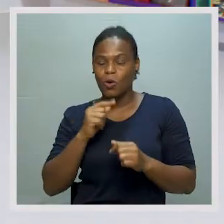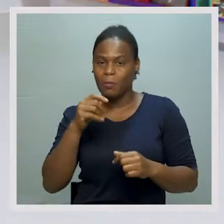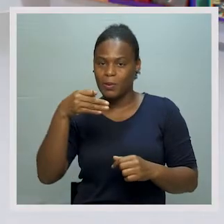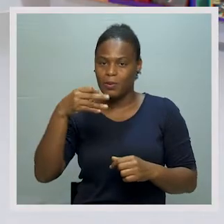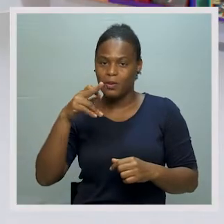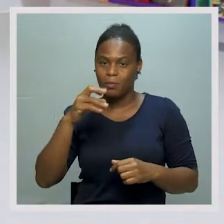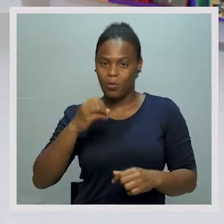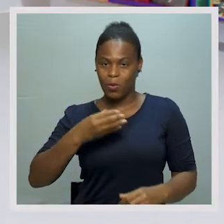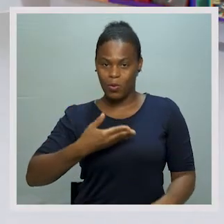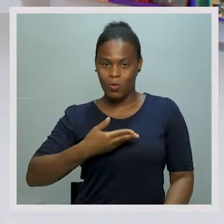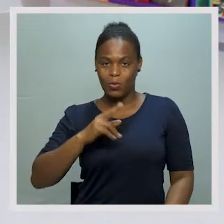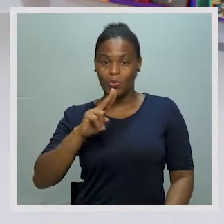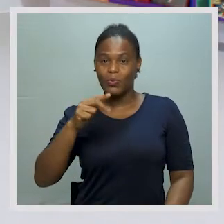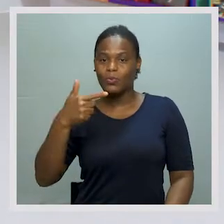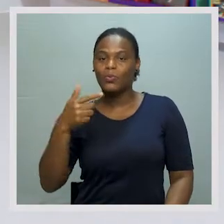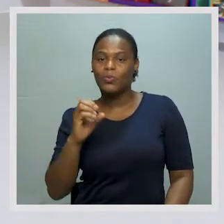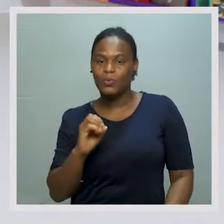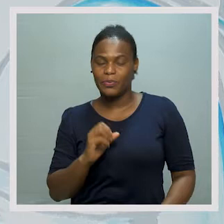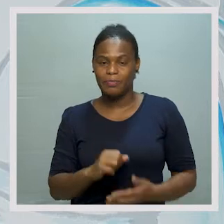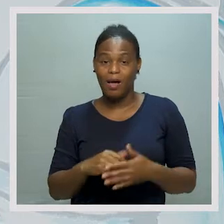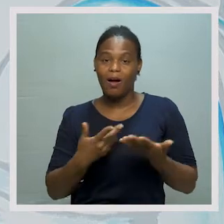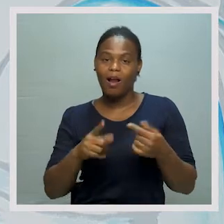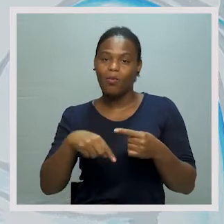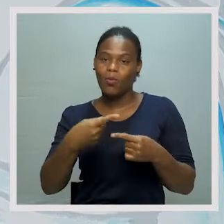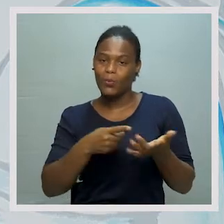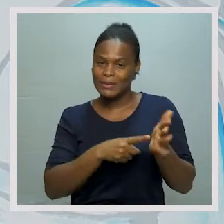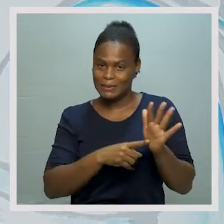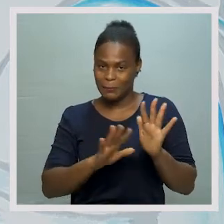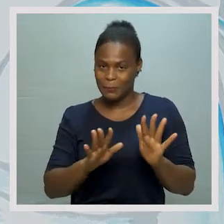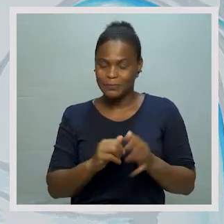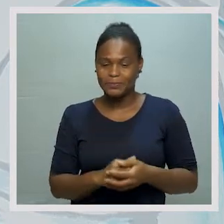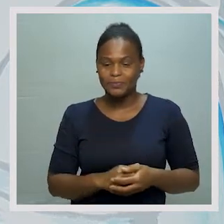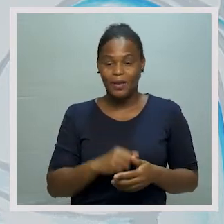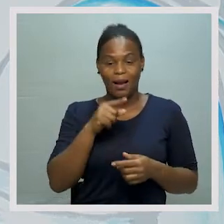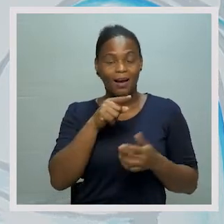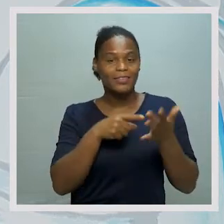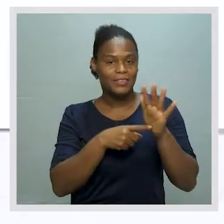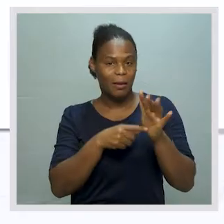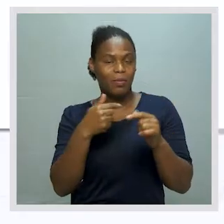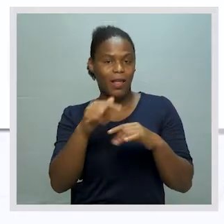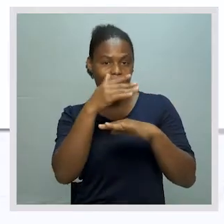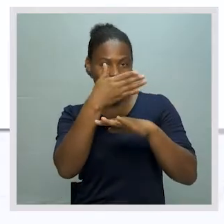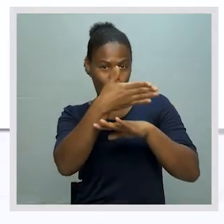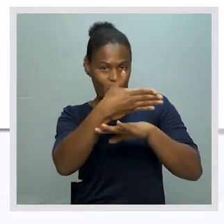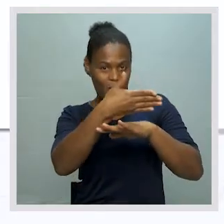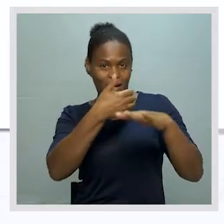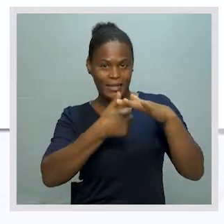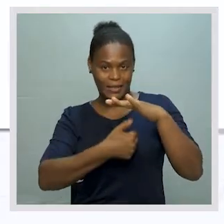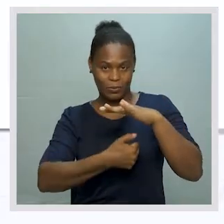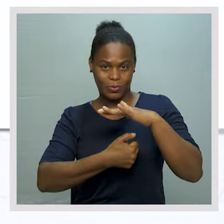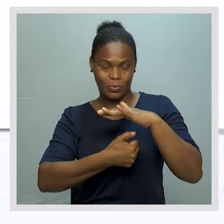3/8. Então, vamos ao próximo exemplo. Neste exemplo, nós temos a fração